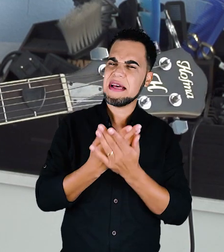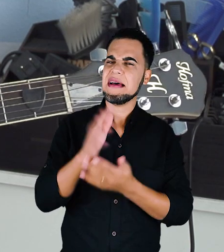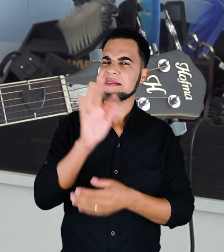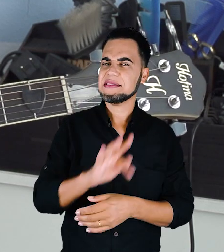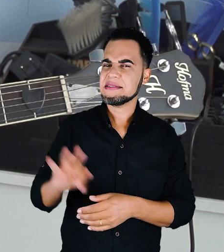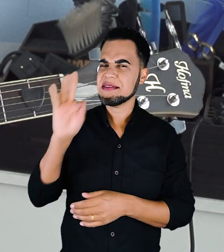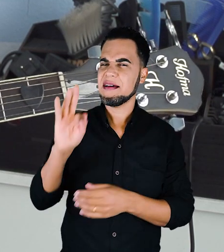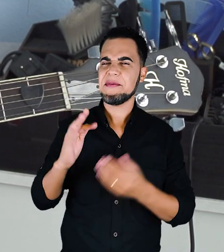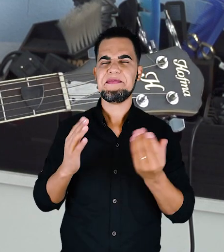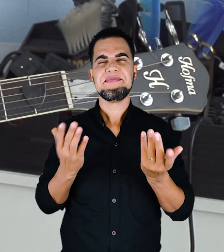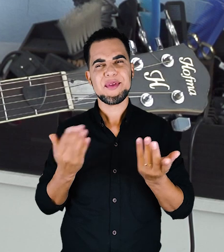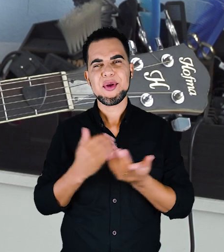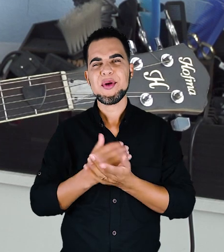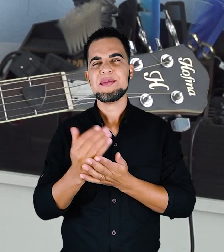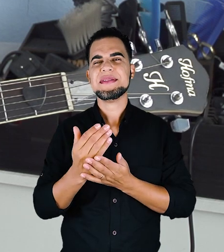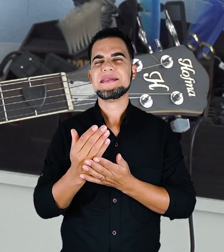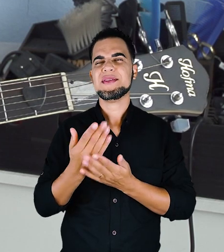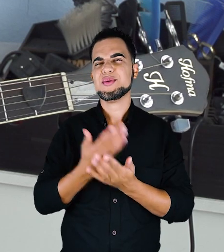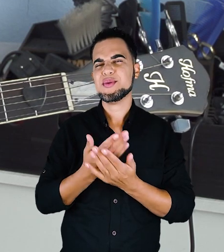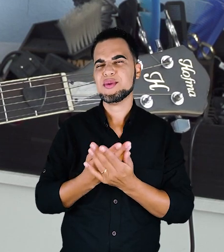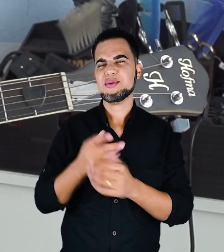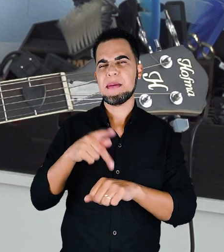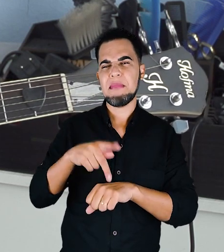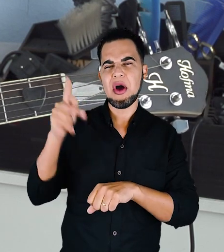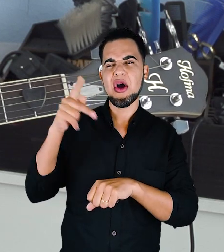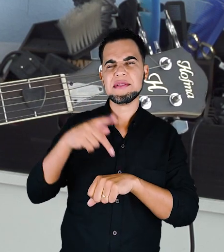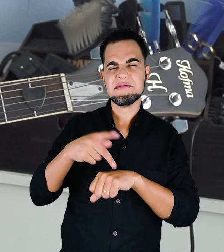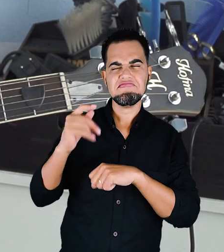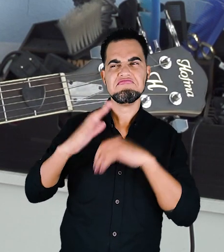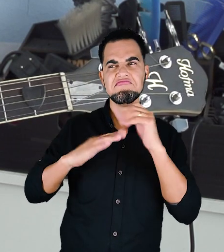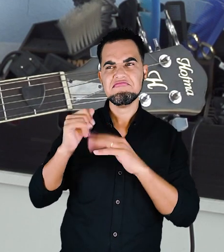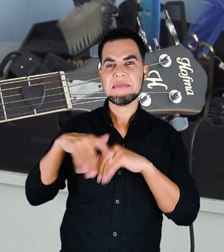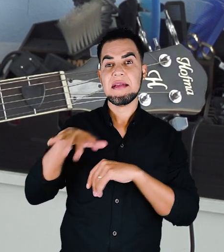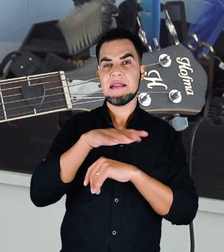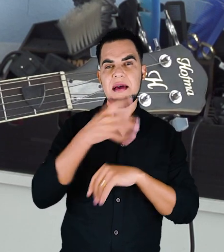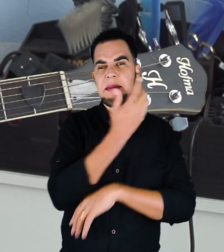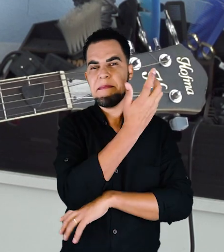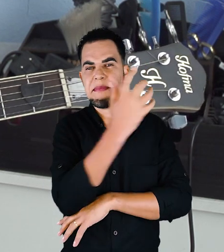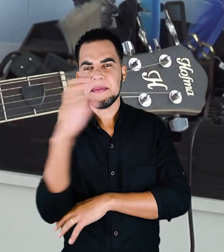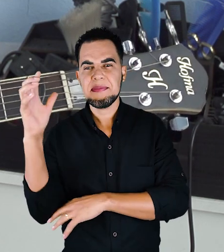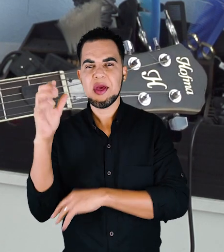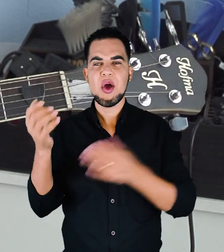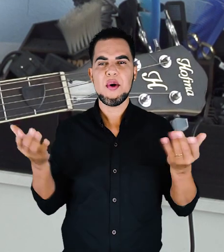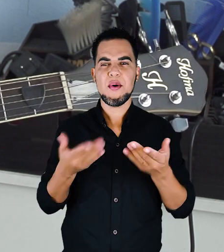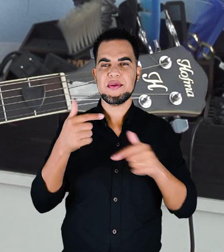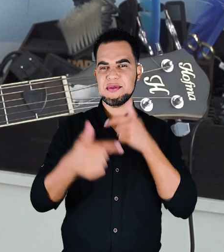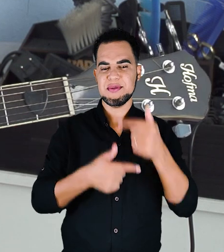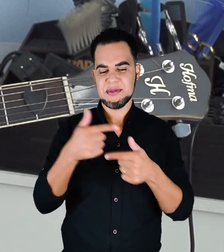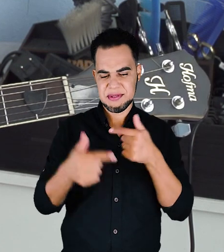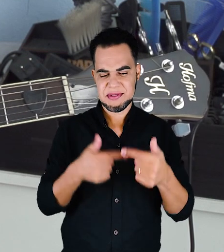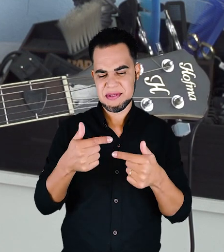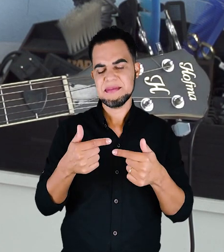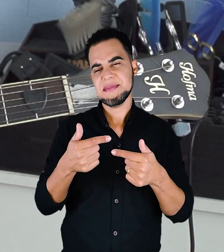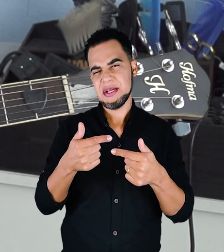estudar, fui fazer faculdade, aí passei a fazer fiz pós-graduações, algumas especializações na área de meio ambiente,